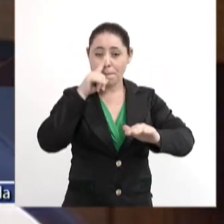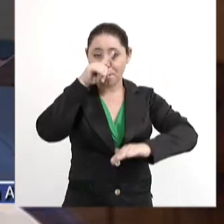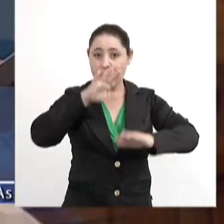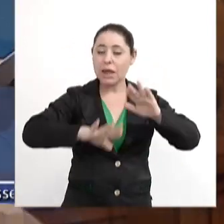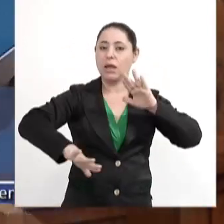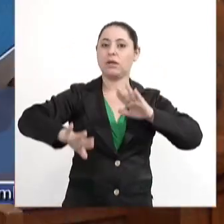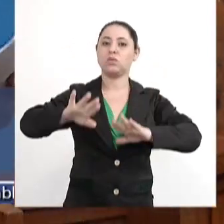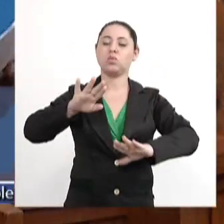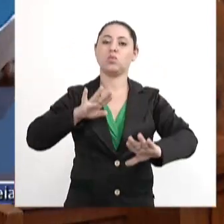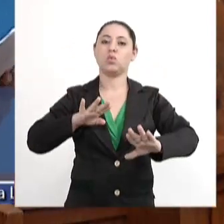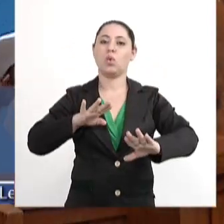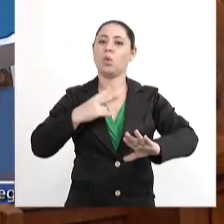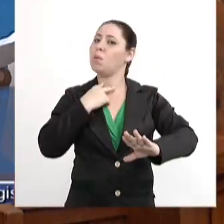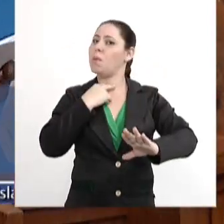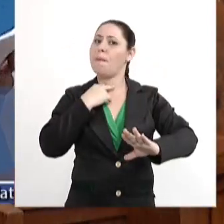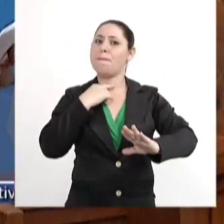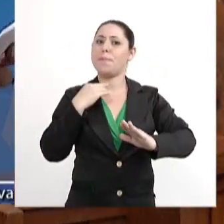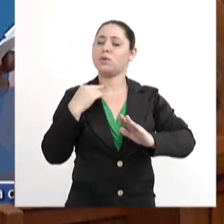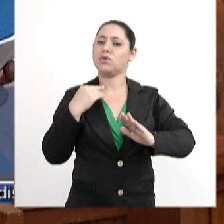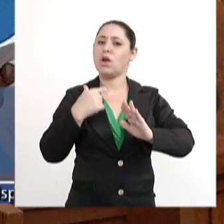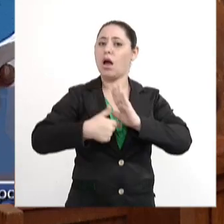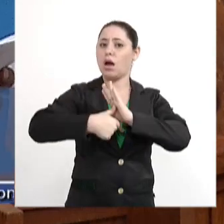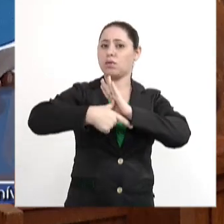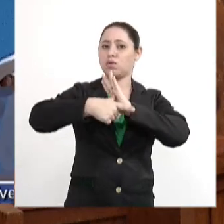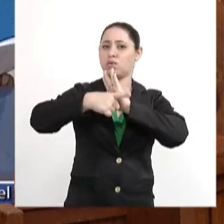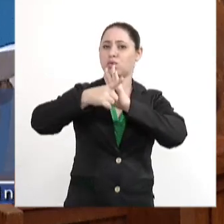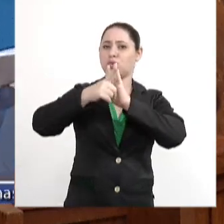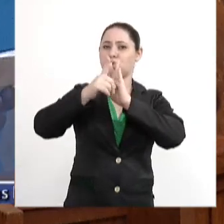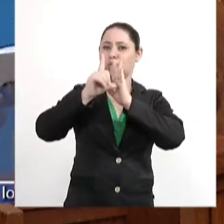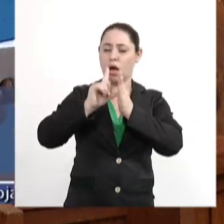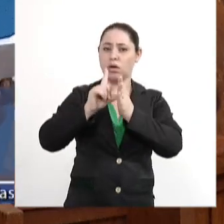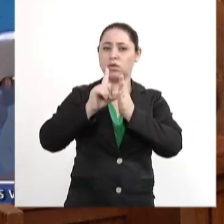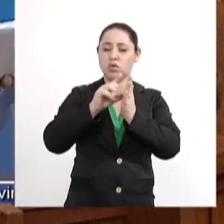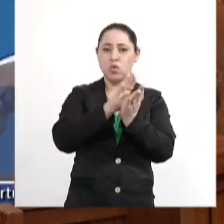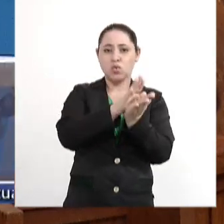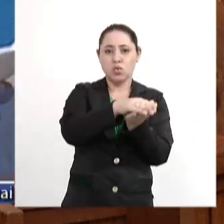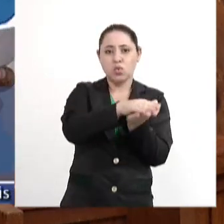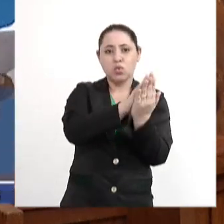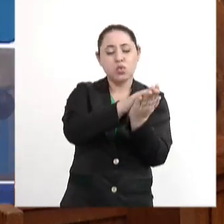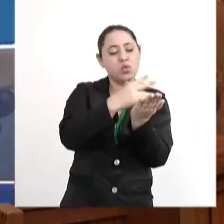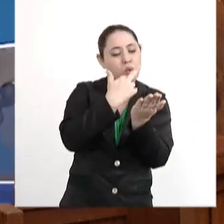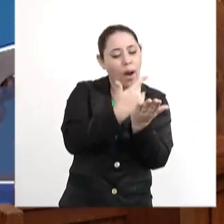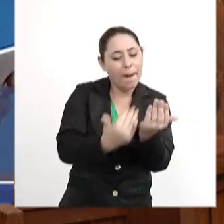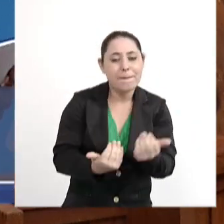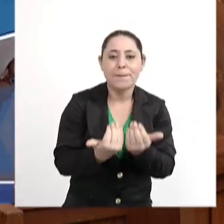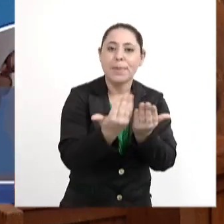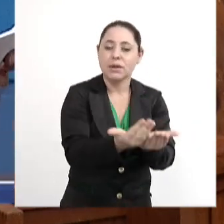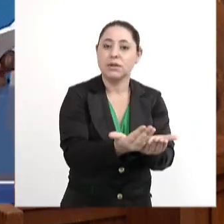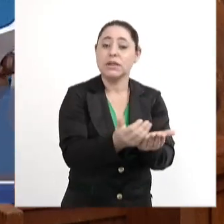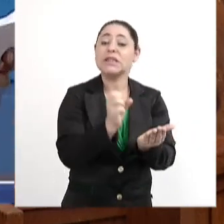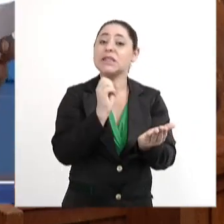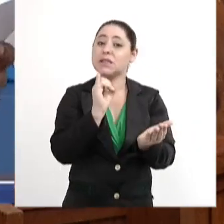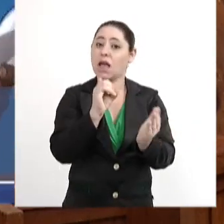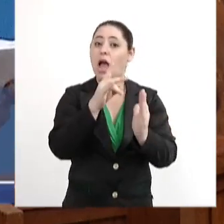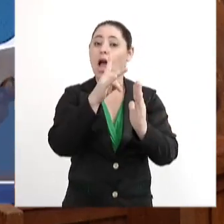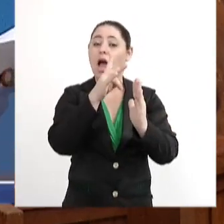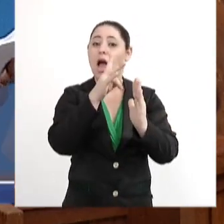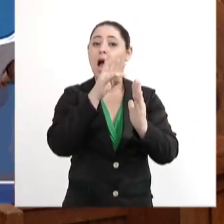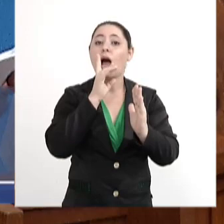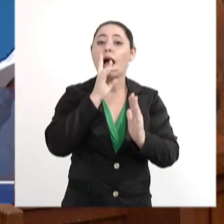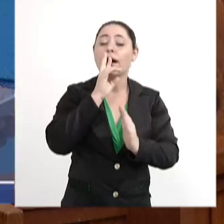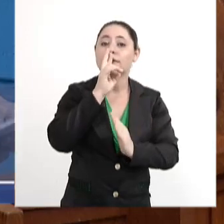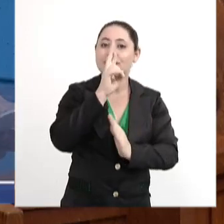risco no período que antecedeu a doação. E caso essa resposta